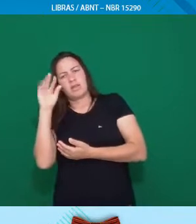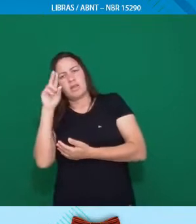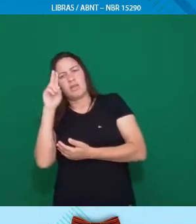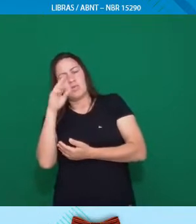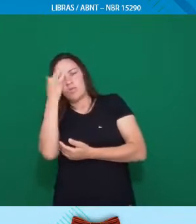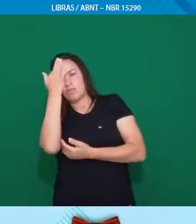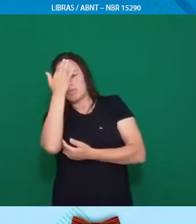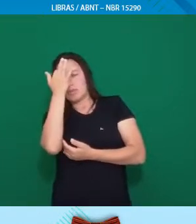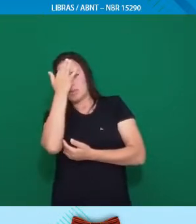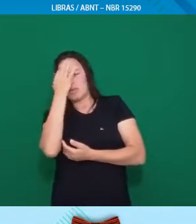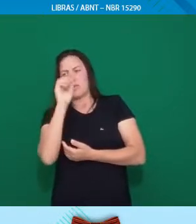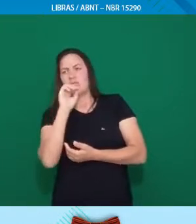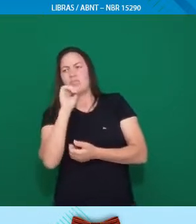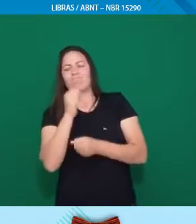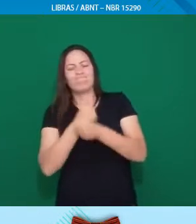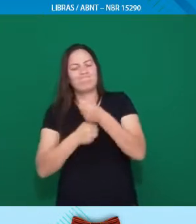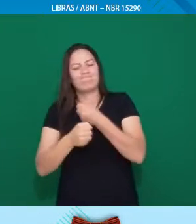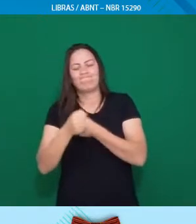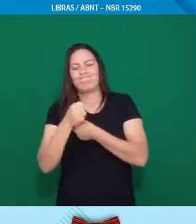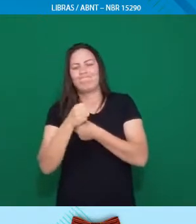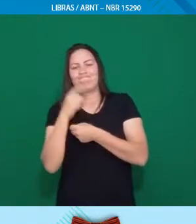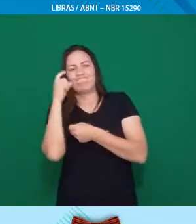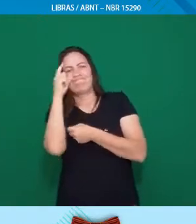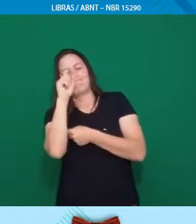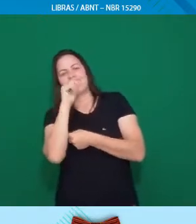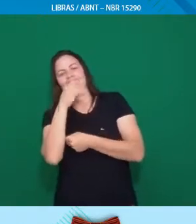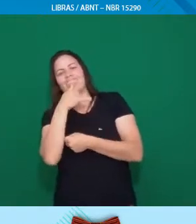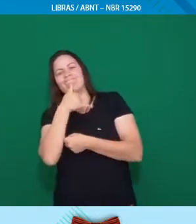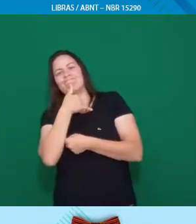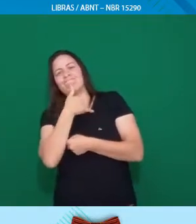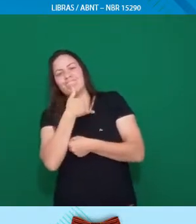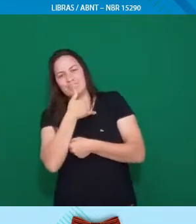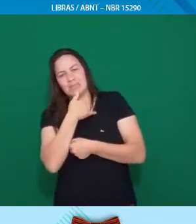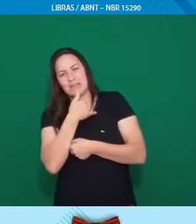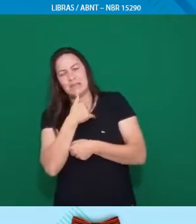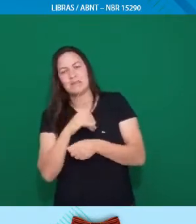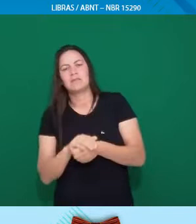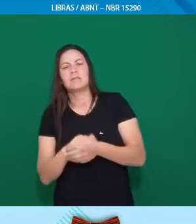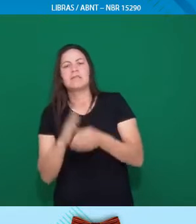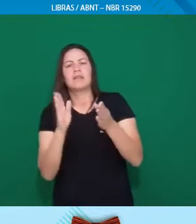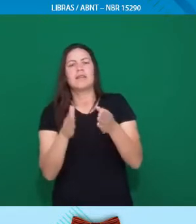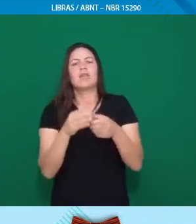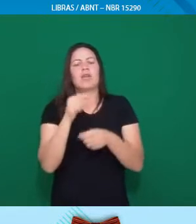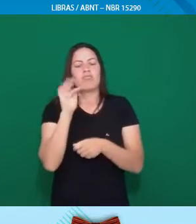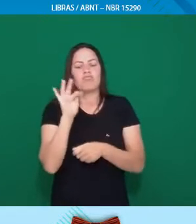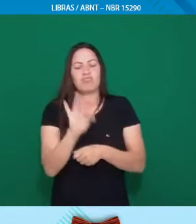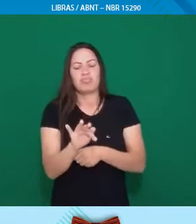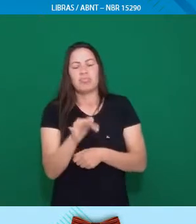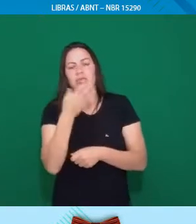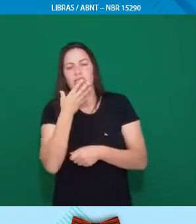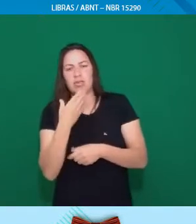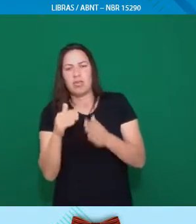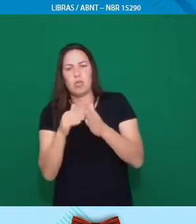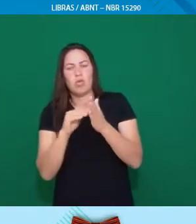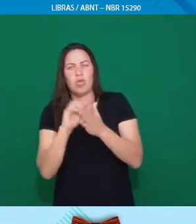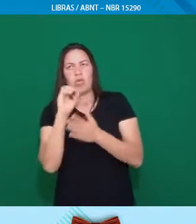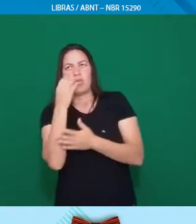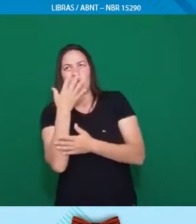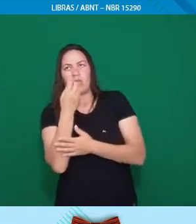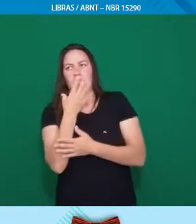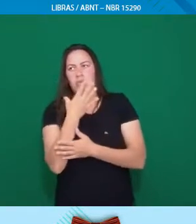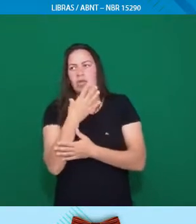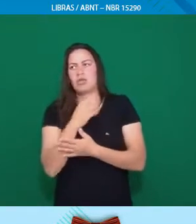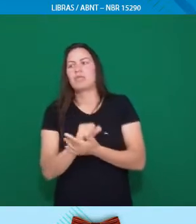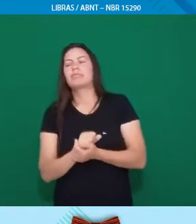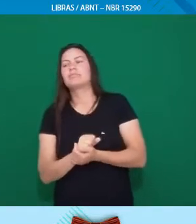gente passou um ano tão infelizmente é triste né Vereador Rui e agora no final do ano graças a Deus As coisas estão